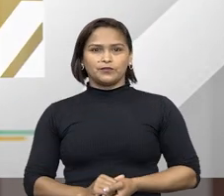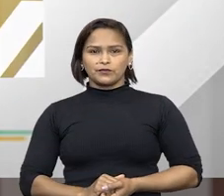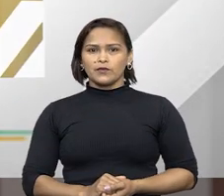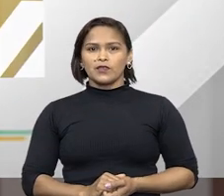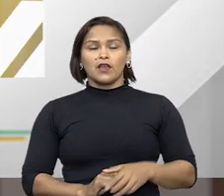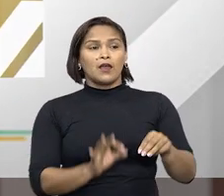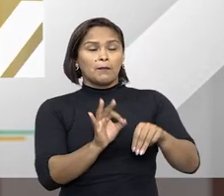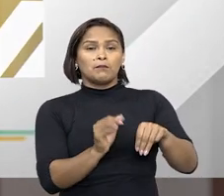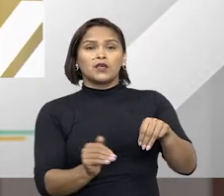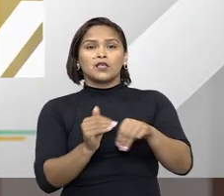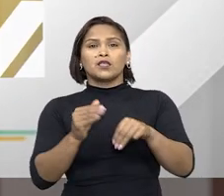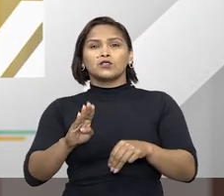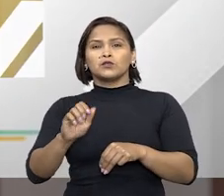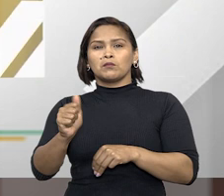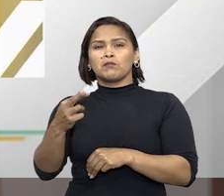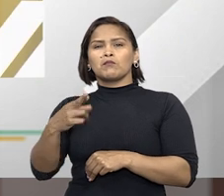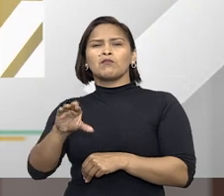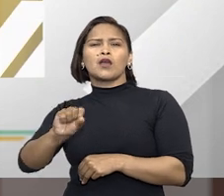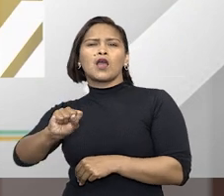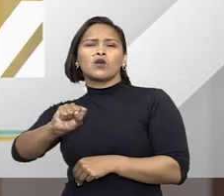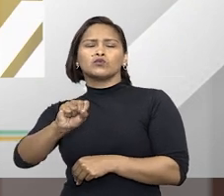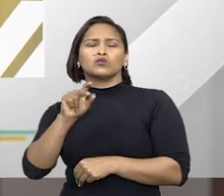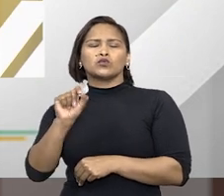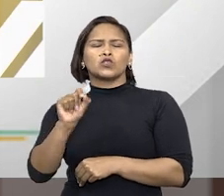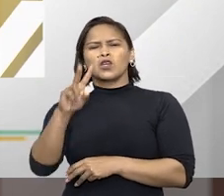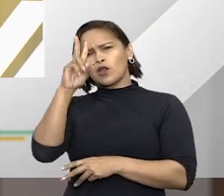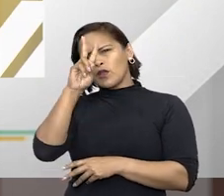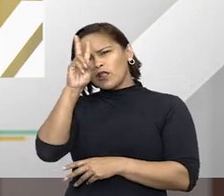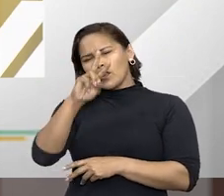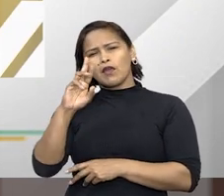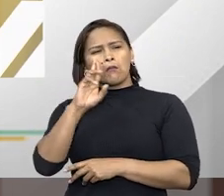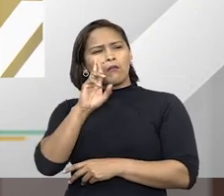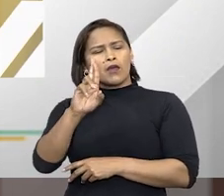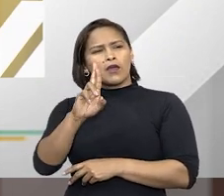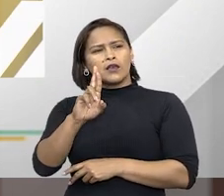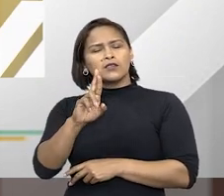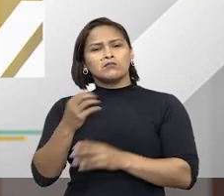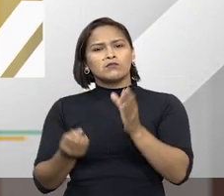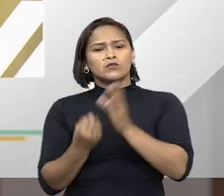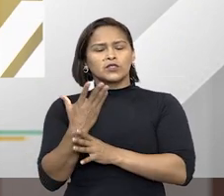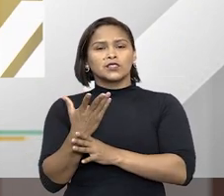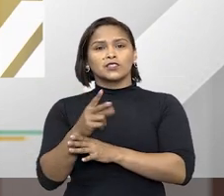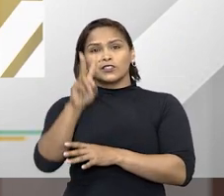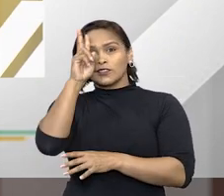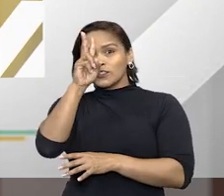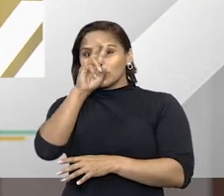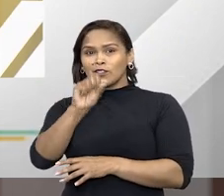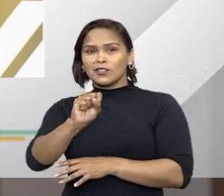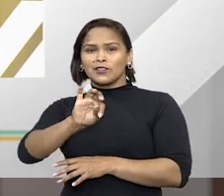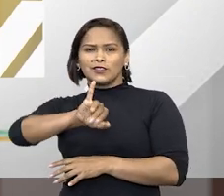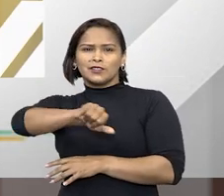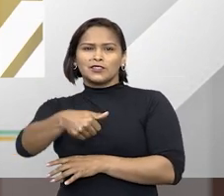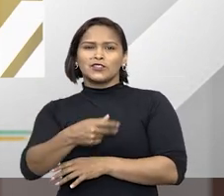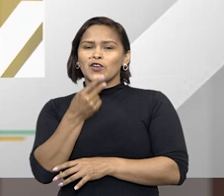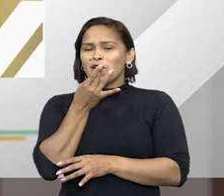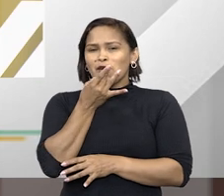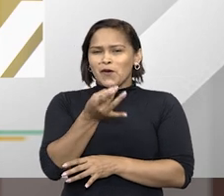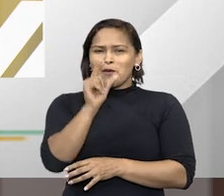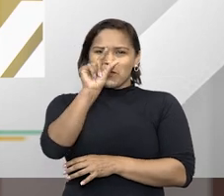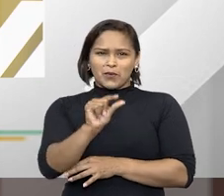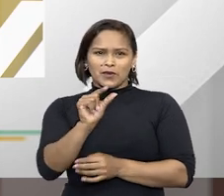Barros Monteiro, e o senhor, o que lembra a respeito da história da criação do STJ? Conta um pouquinho para a gente.